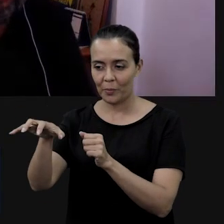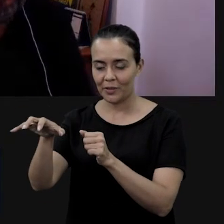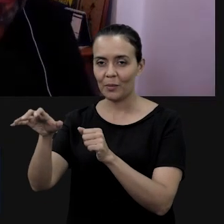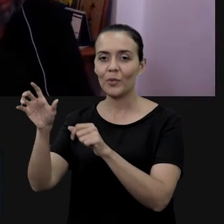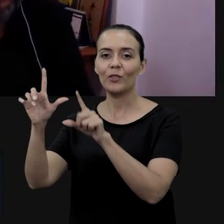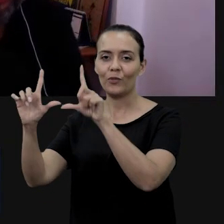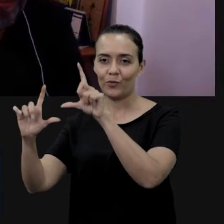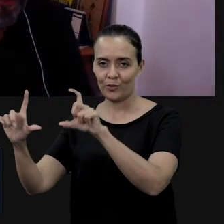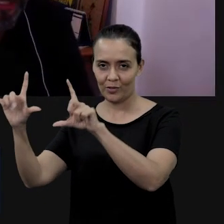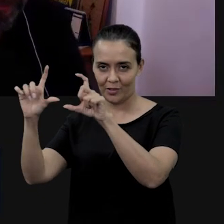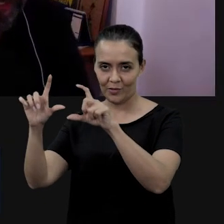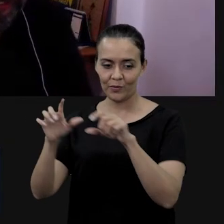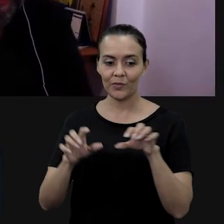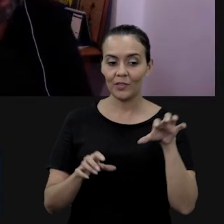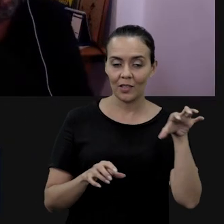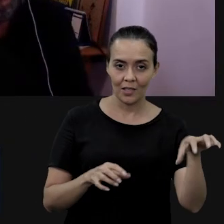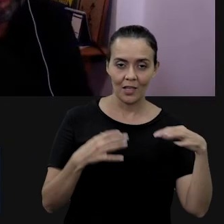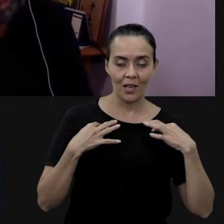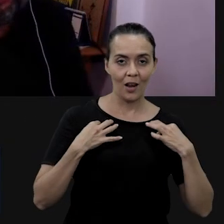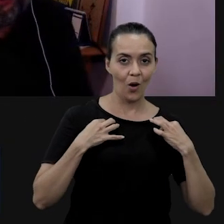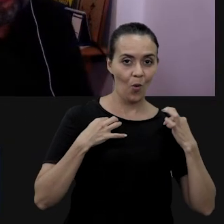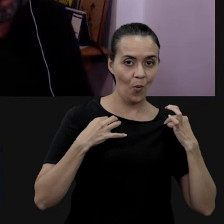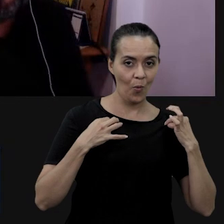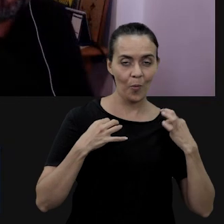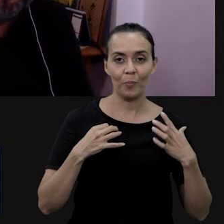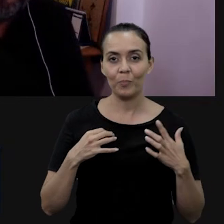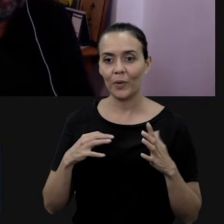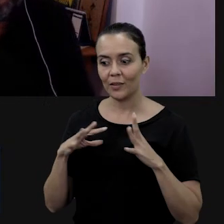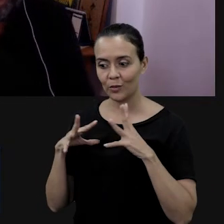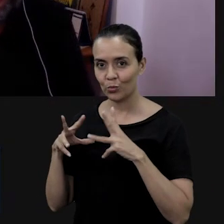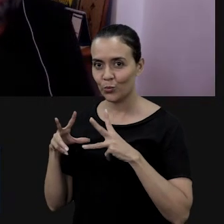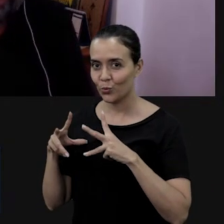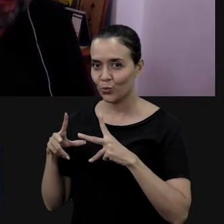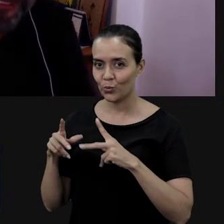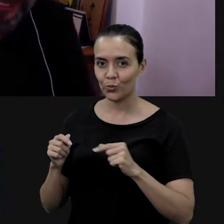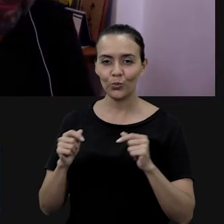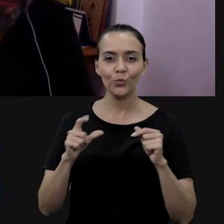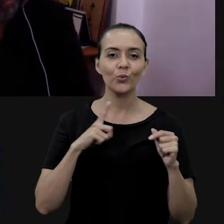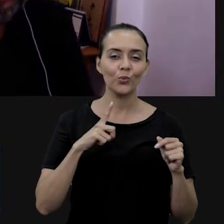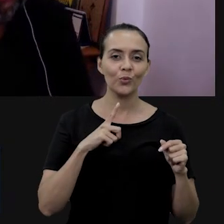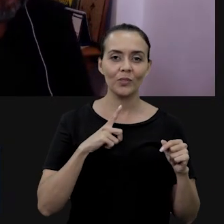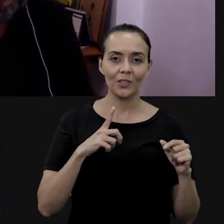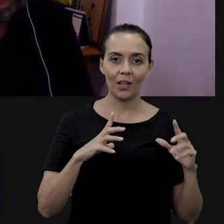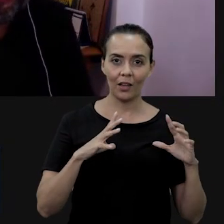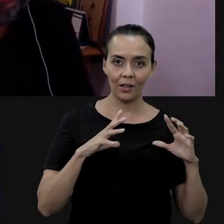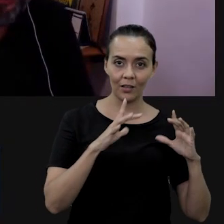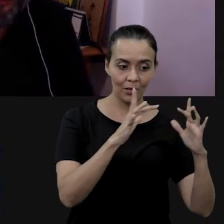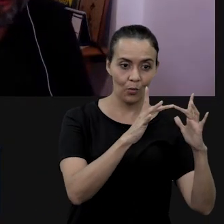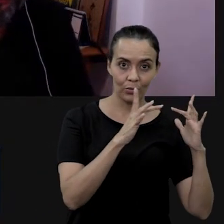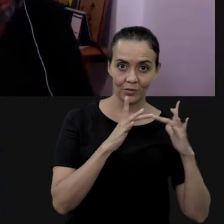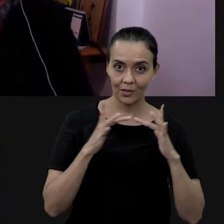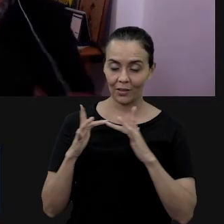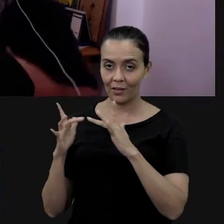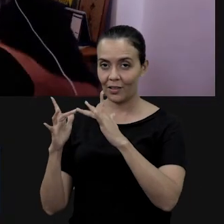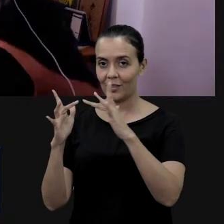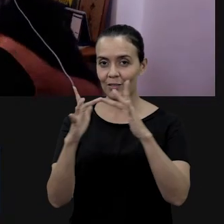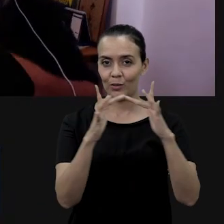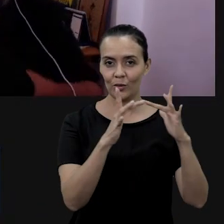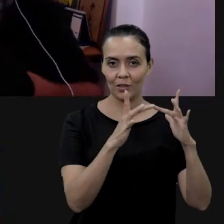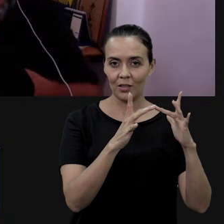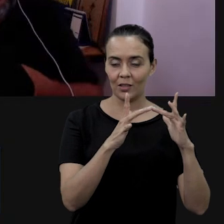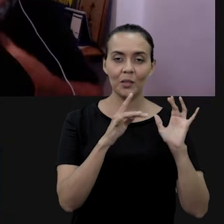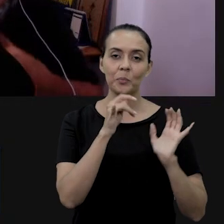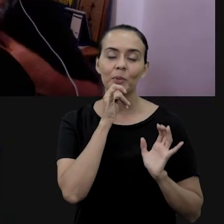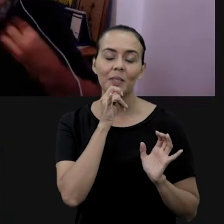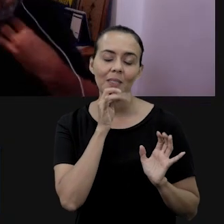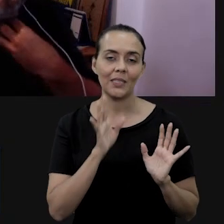intimamente ligado ao departamento de fotografia, à direção, ao figurino. Então, vai se relacionar com o